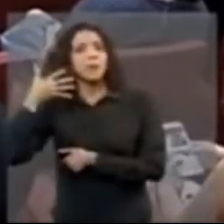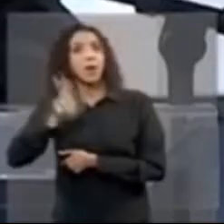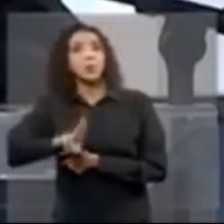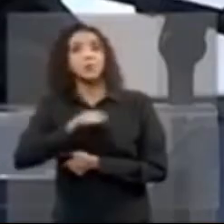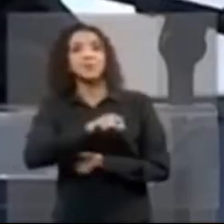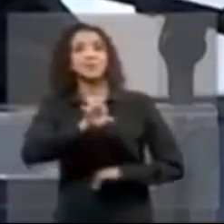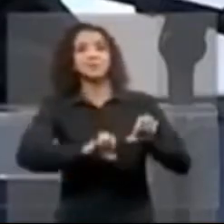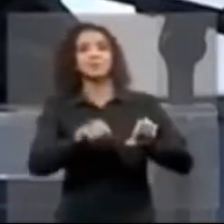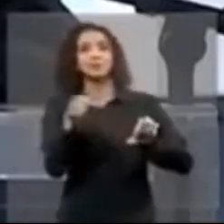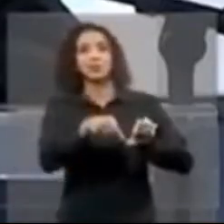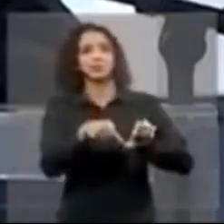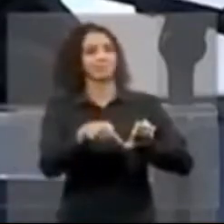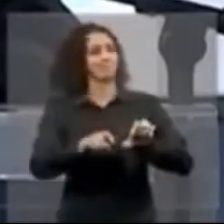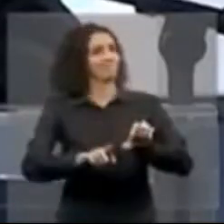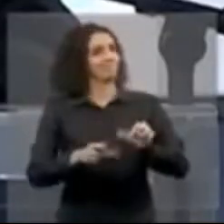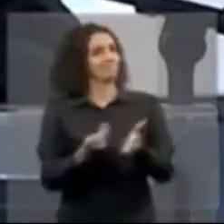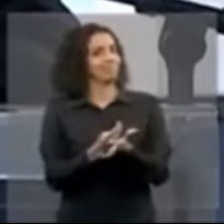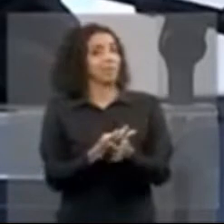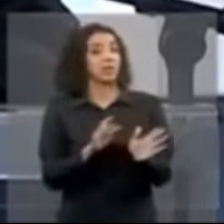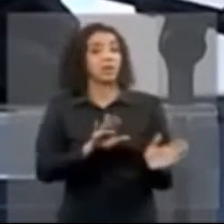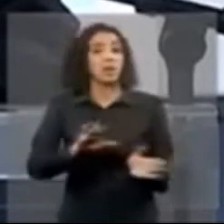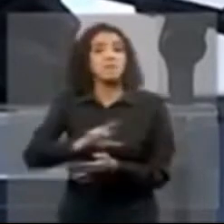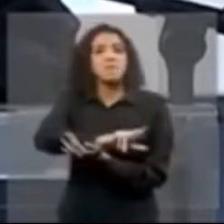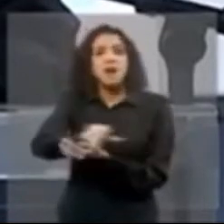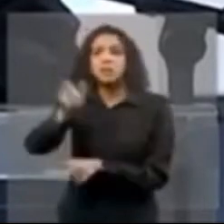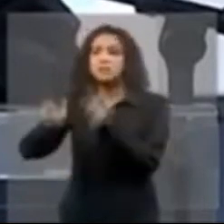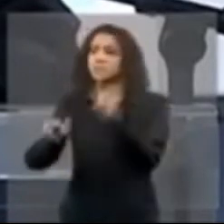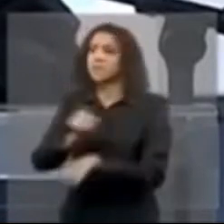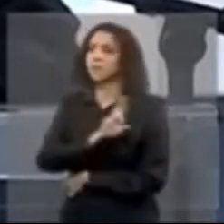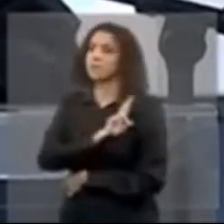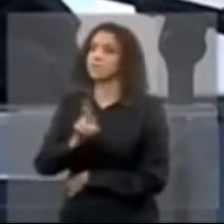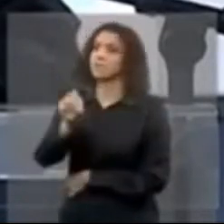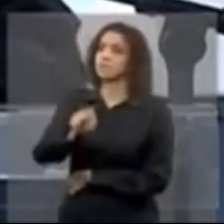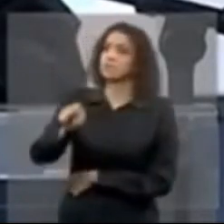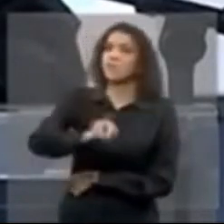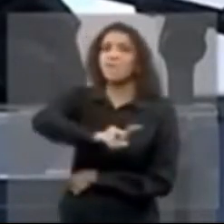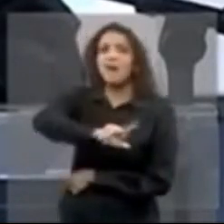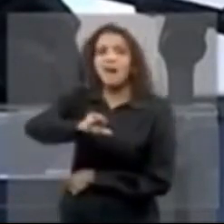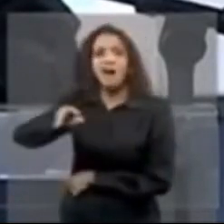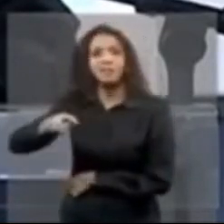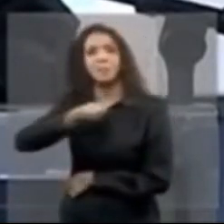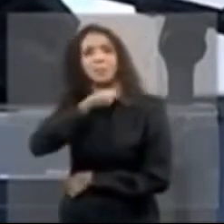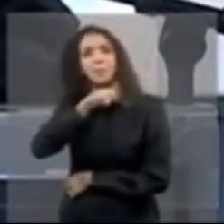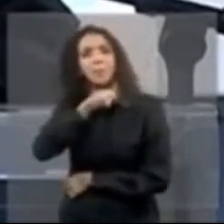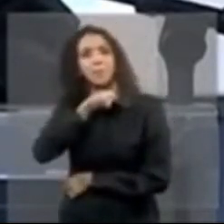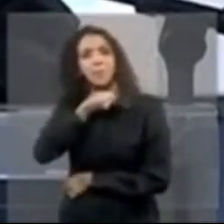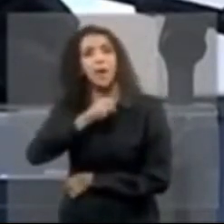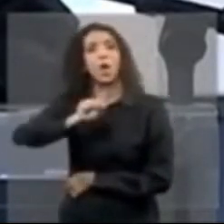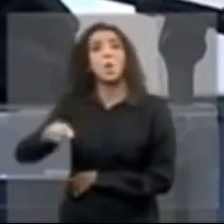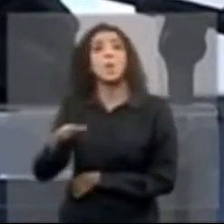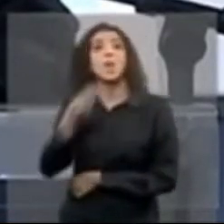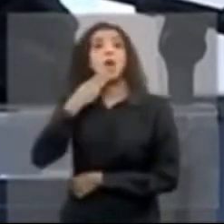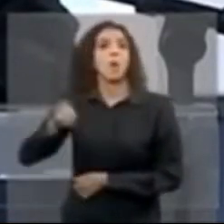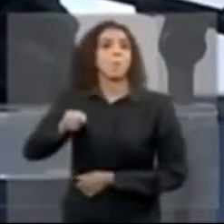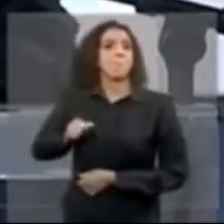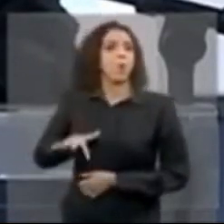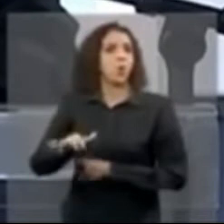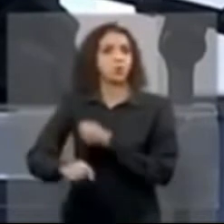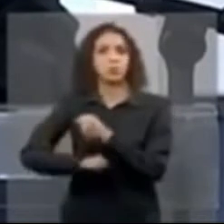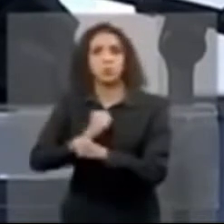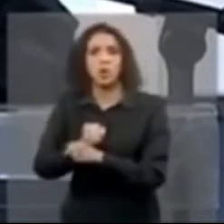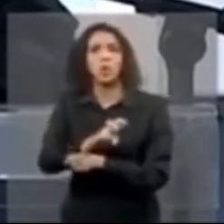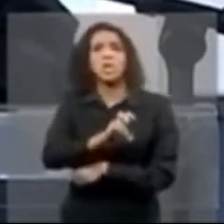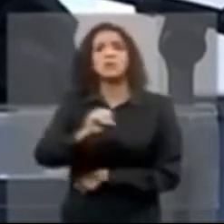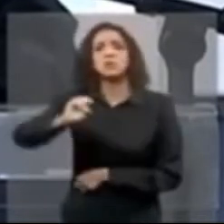sexta-feira. Dezenas de representantes de organizações falaram em 1 milhão de abortos por ano e de 500